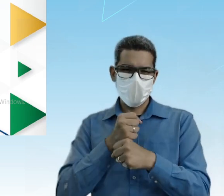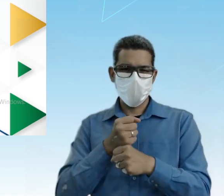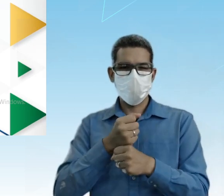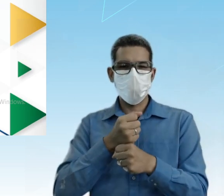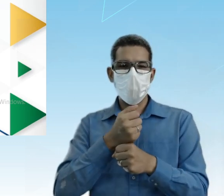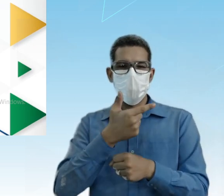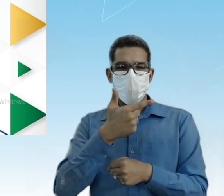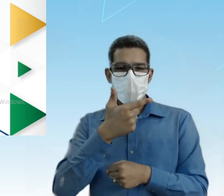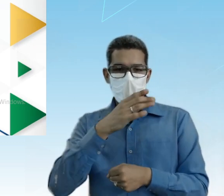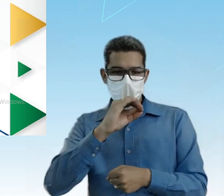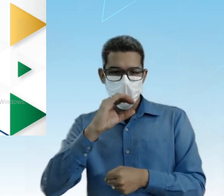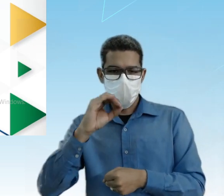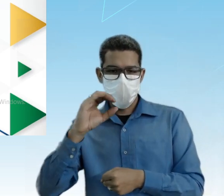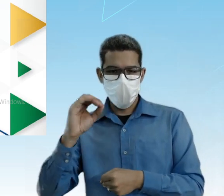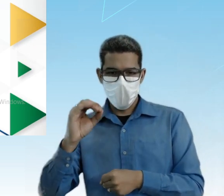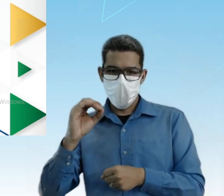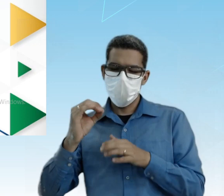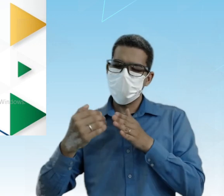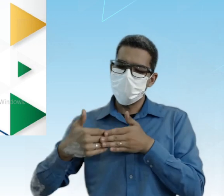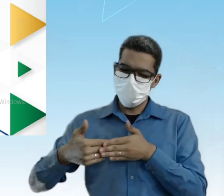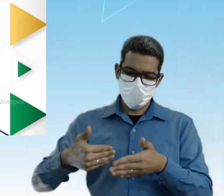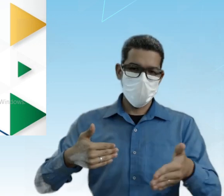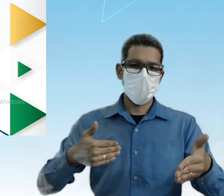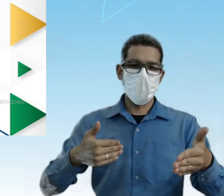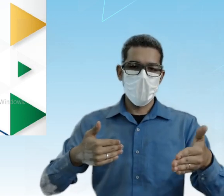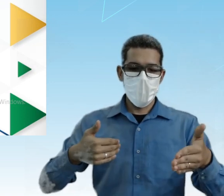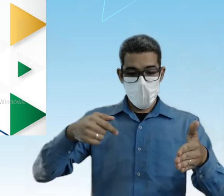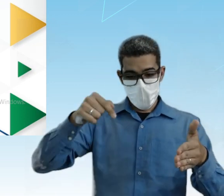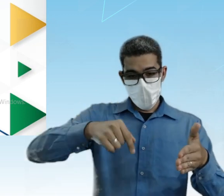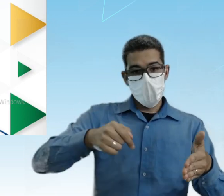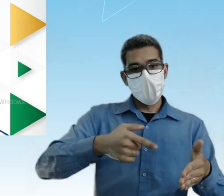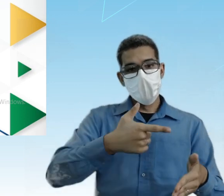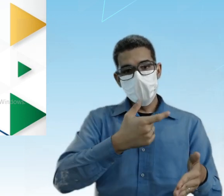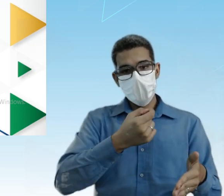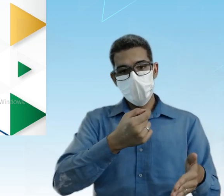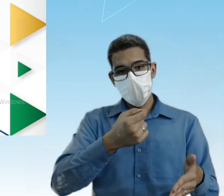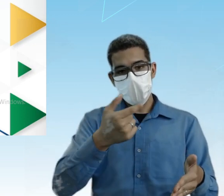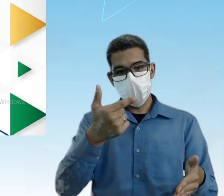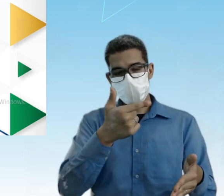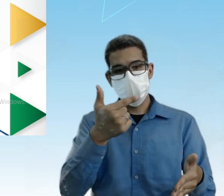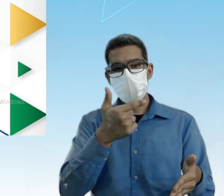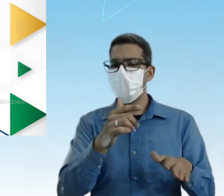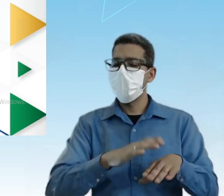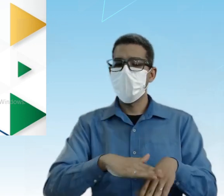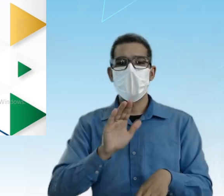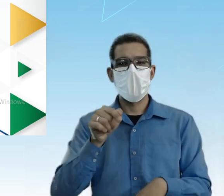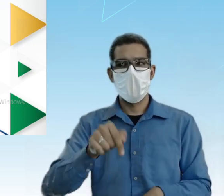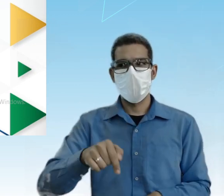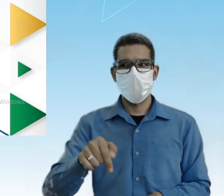2000. Estamos em 2022, temos mais ainda. Era mais de 9